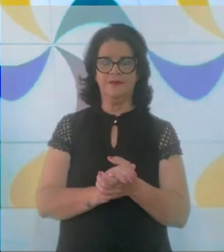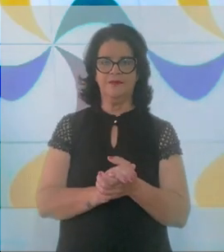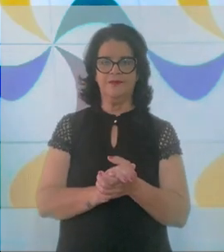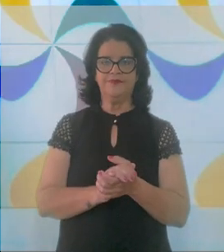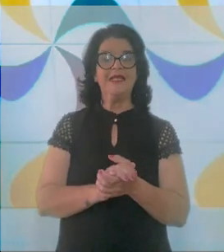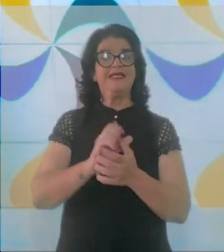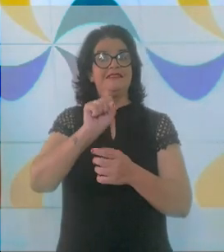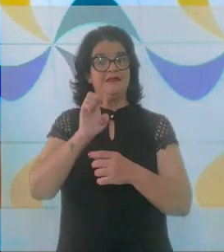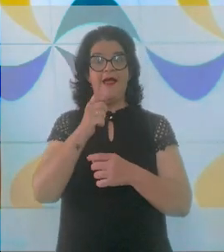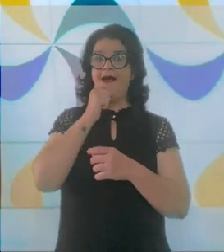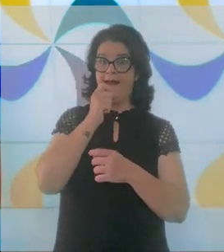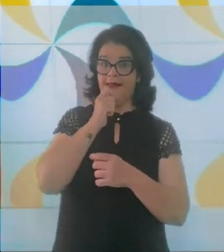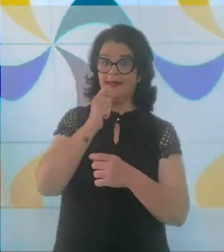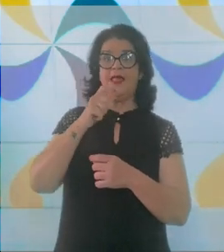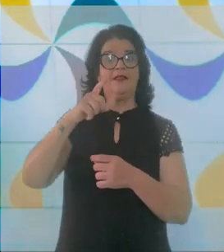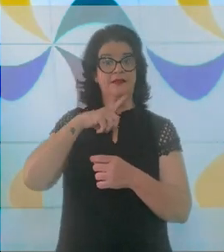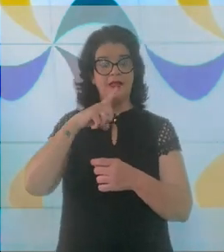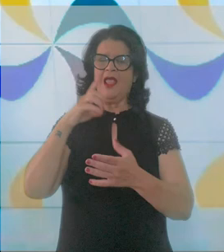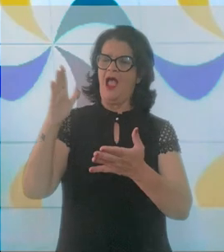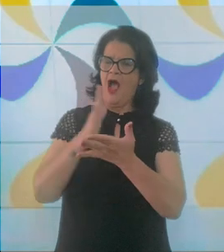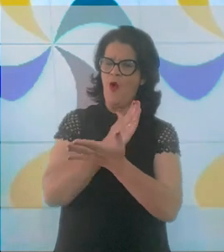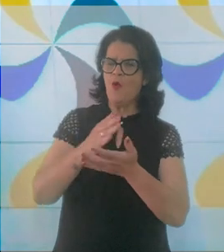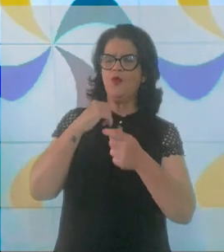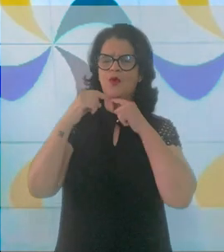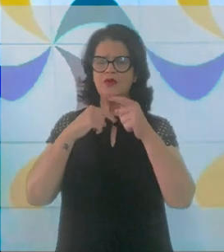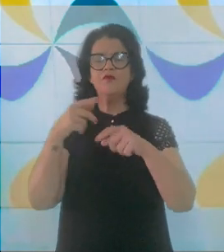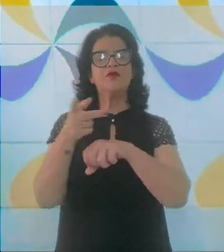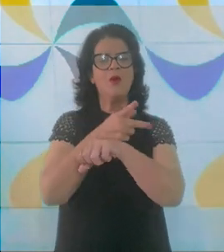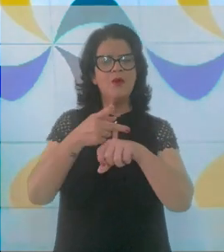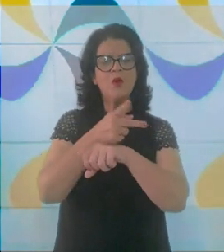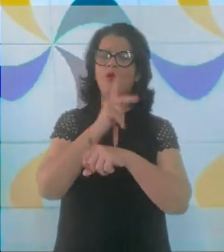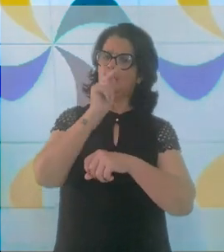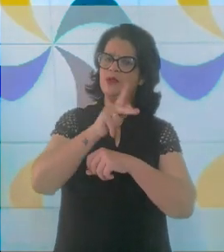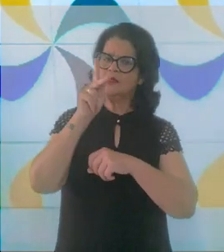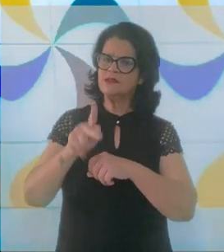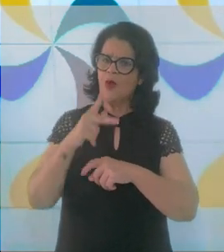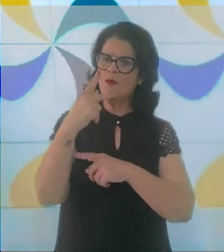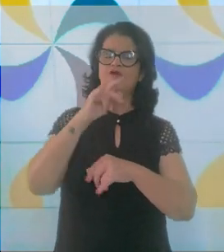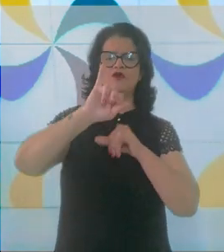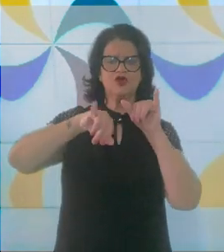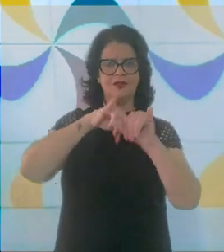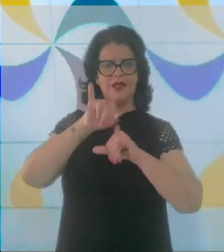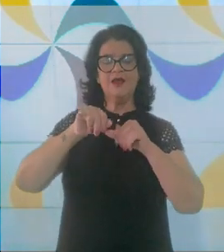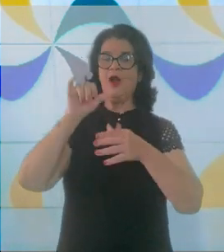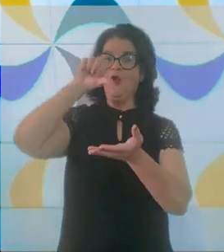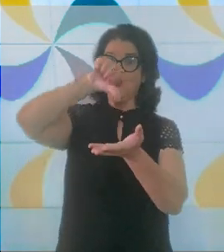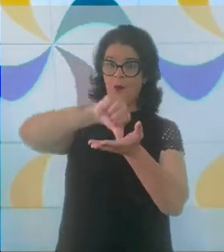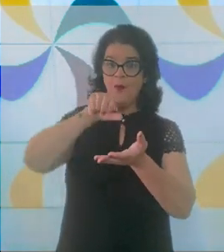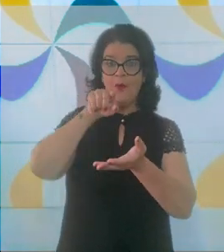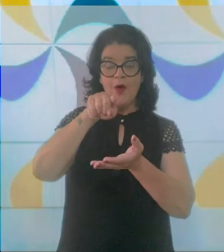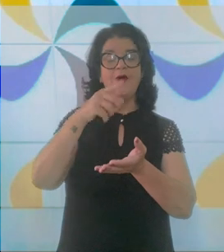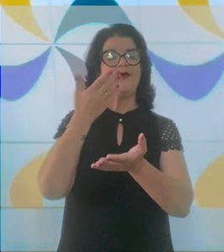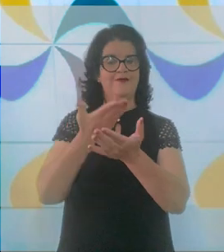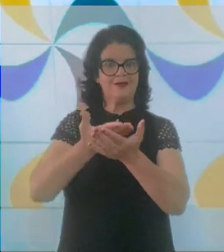E caso ainda exista alguma dúvida, procure o seu professor de química no polo que você